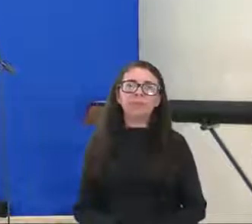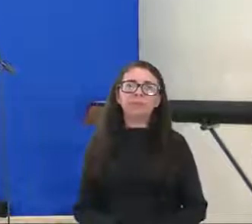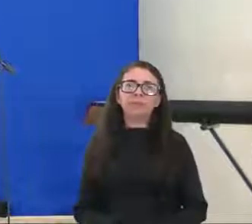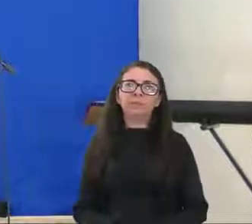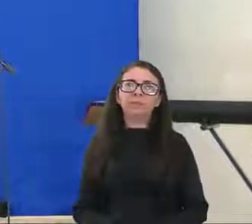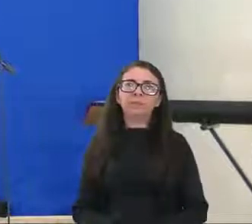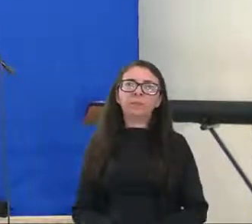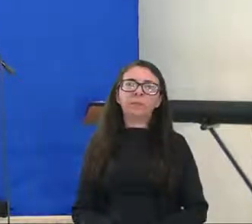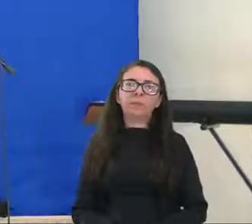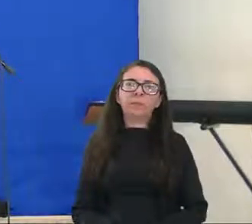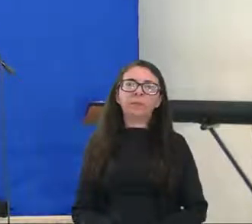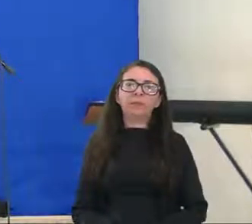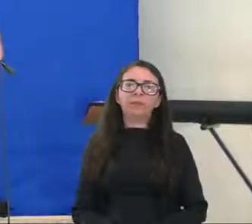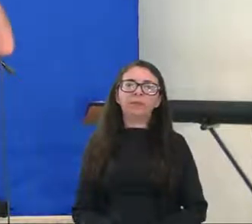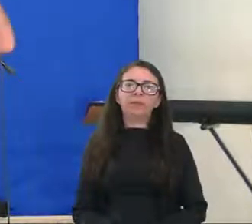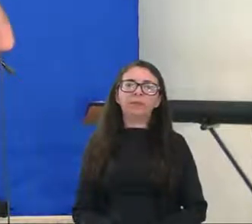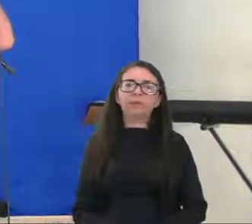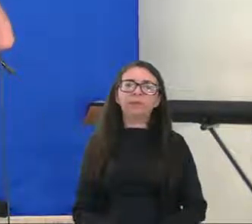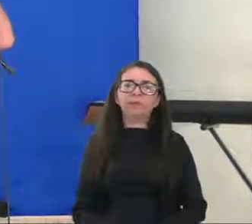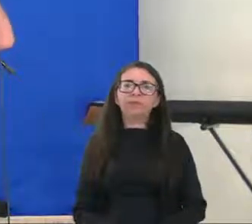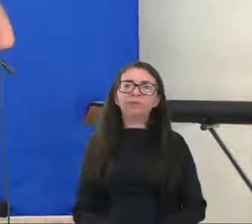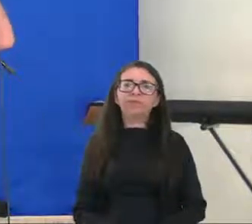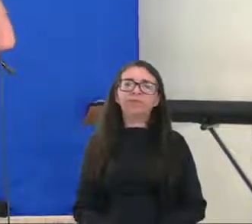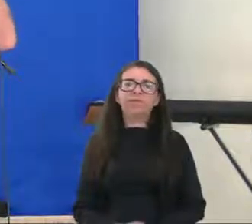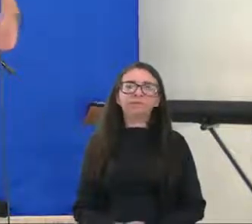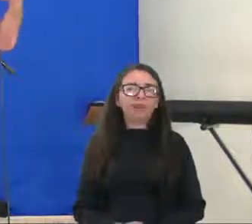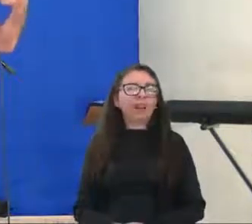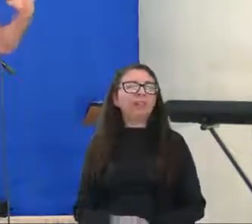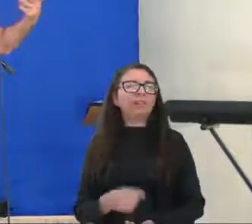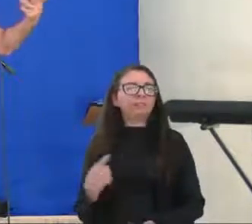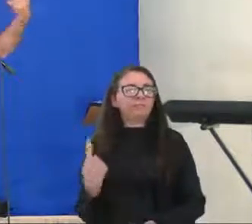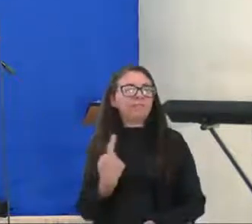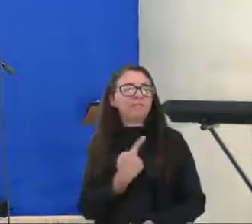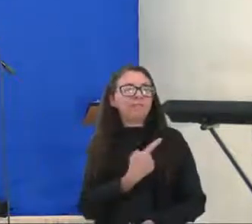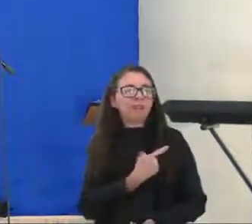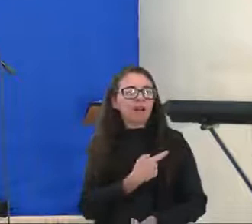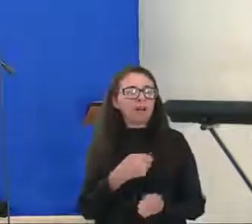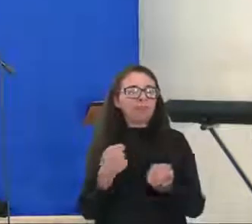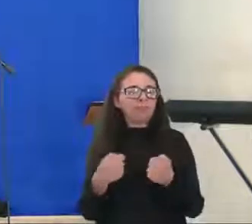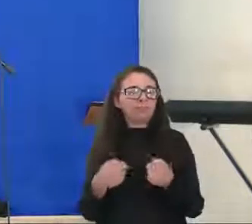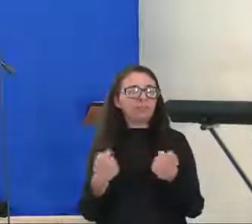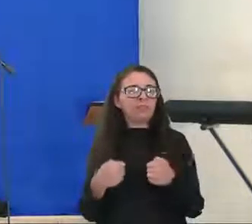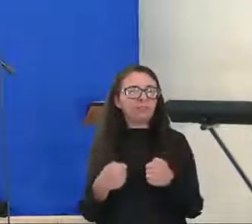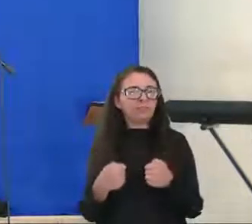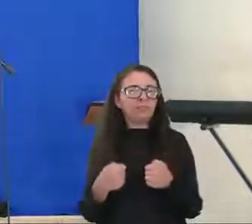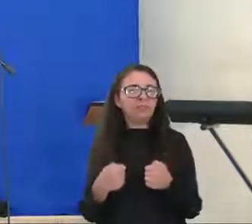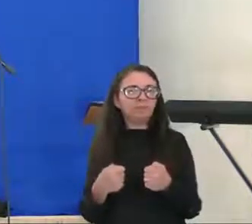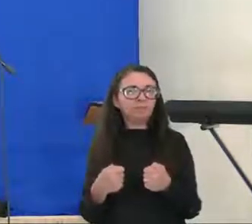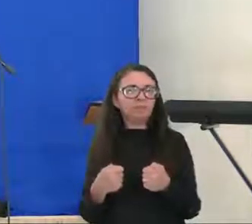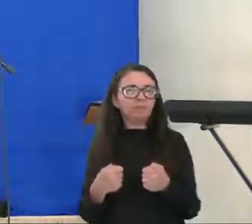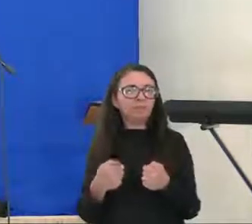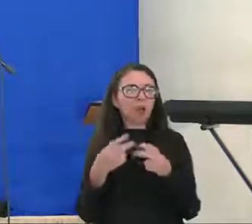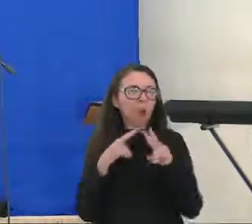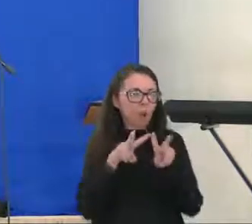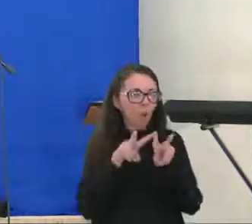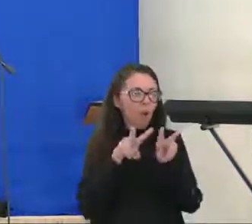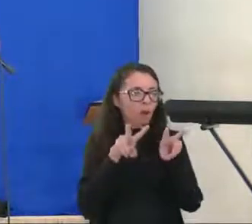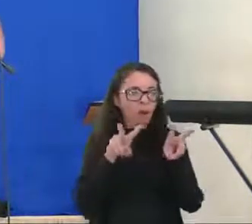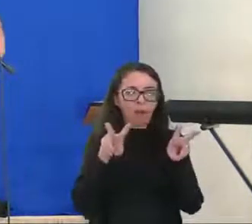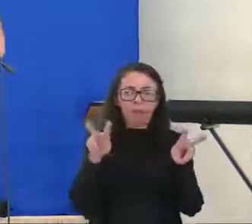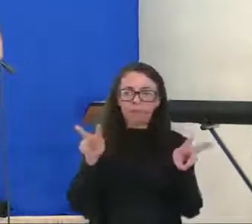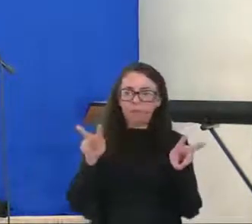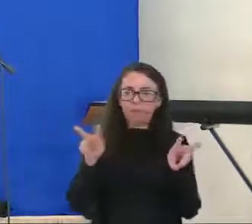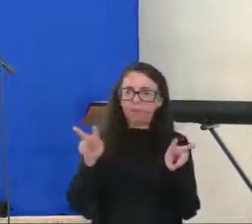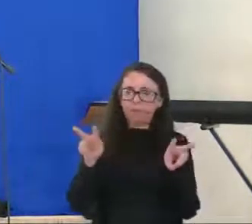Valorizar aos que a gente acha que tem menor honra, devem ser os mais exaltados,